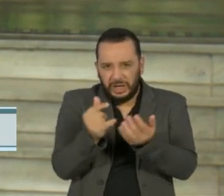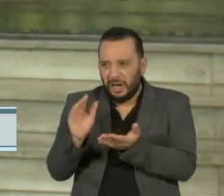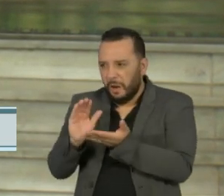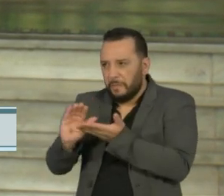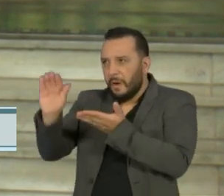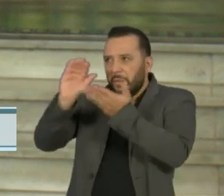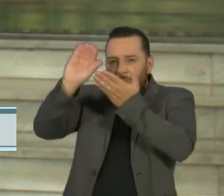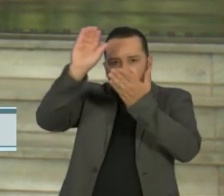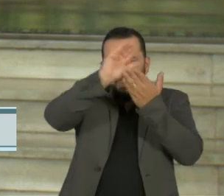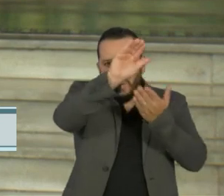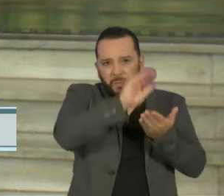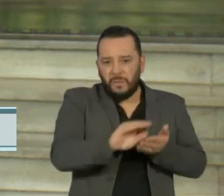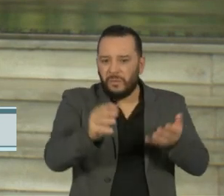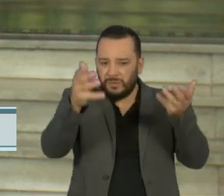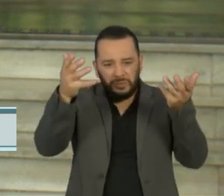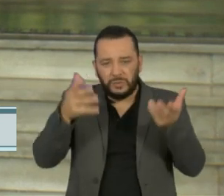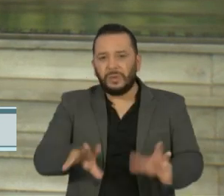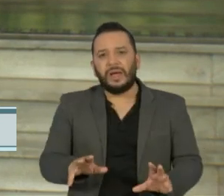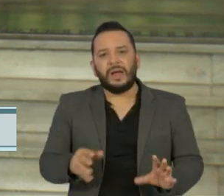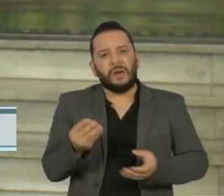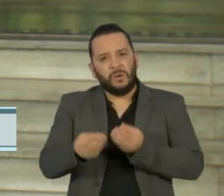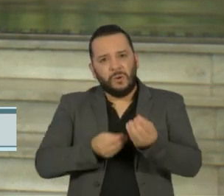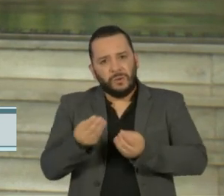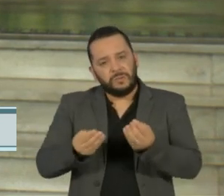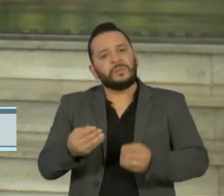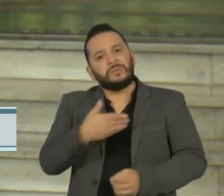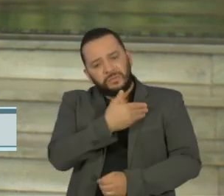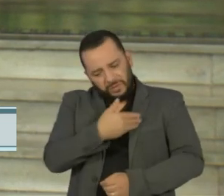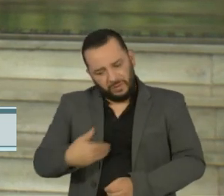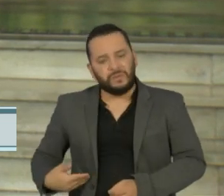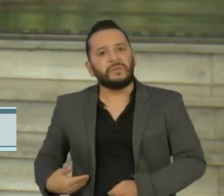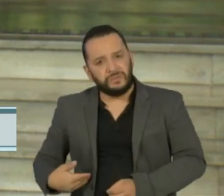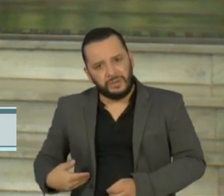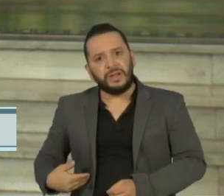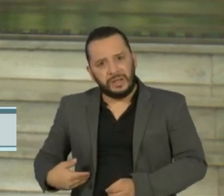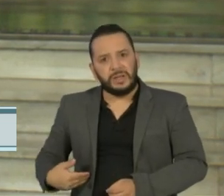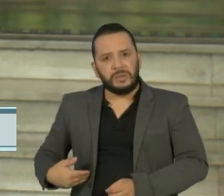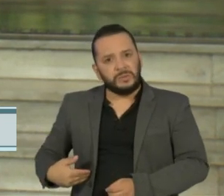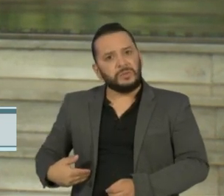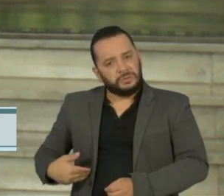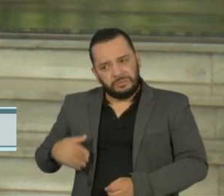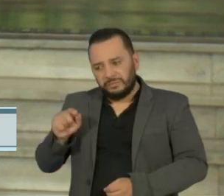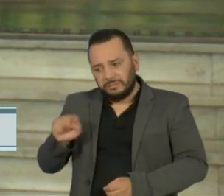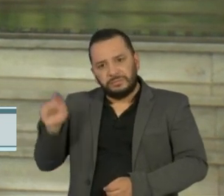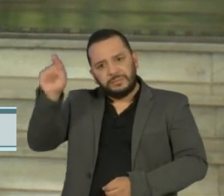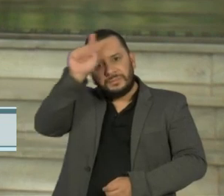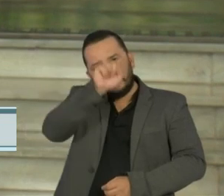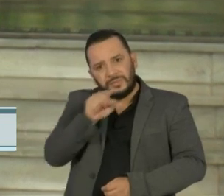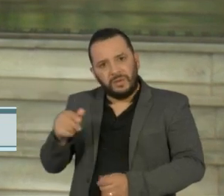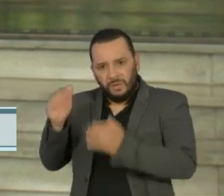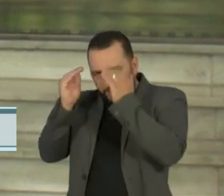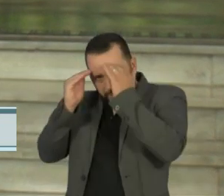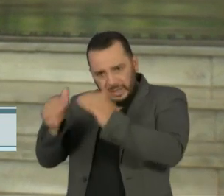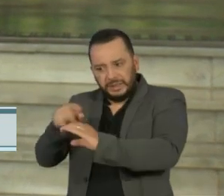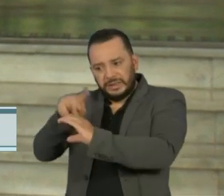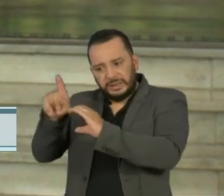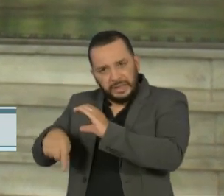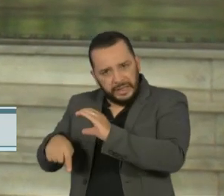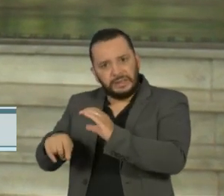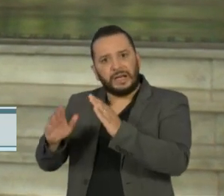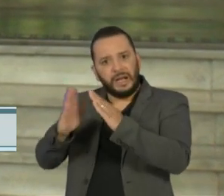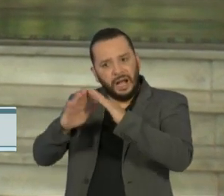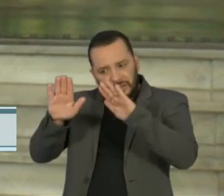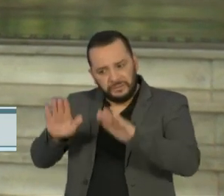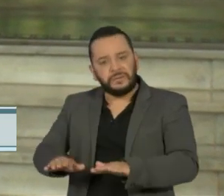têm cumprido o seu dever e a sua obrigação de atender a ciência e a saúde para proteger a vida dos brasileiros é